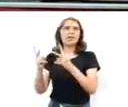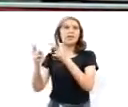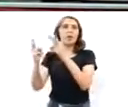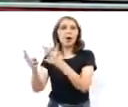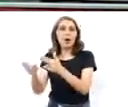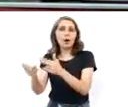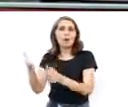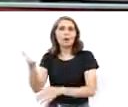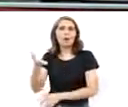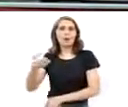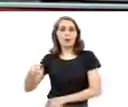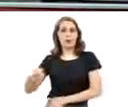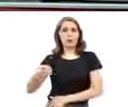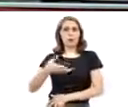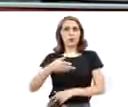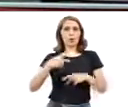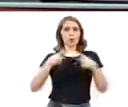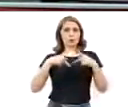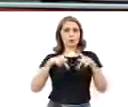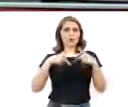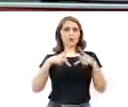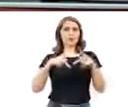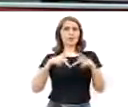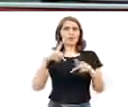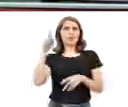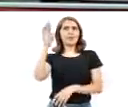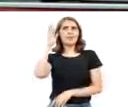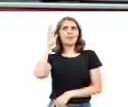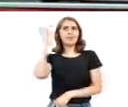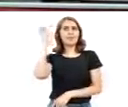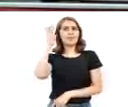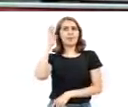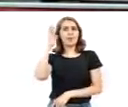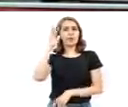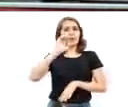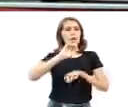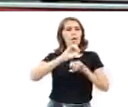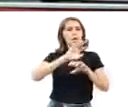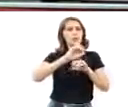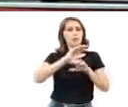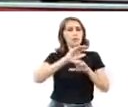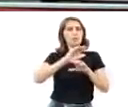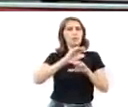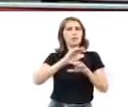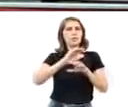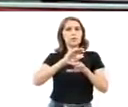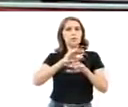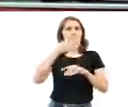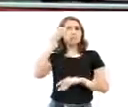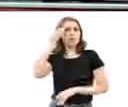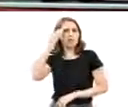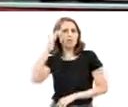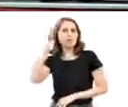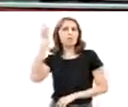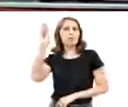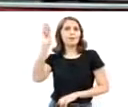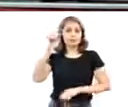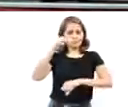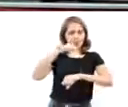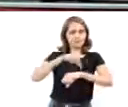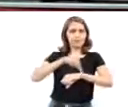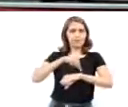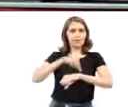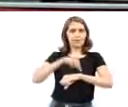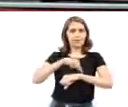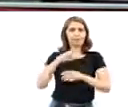pois, uma nova forma de se pensar a educação, principalmente depois da pandemia. Bom,